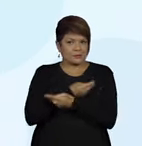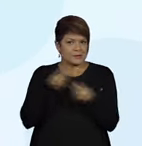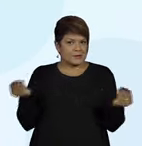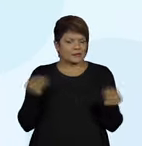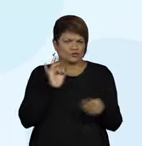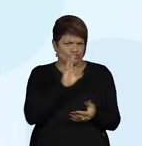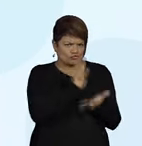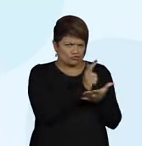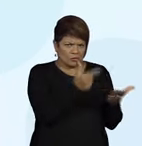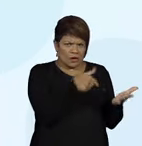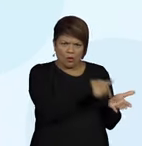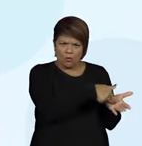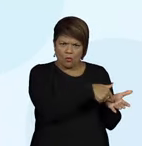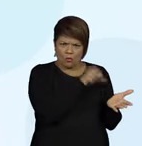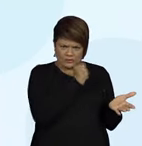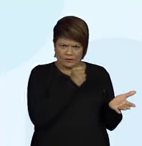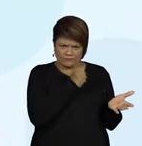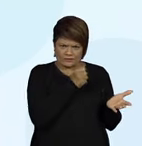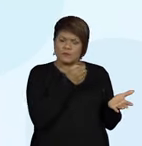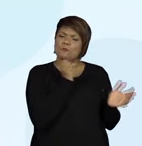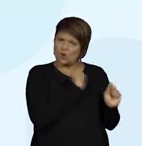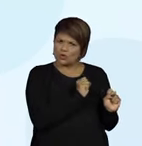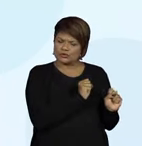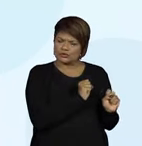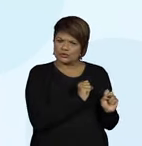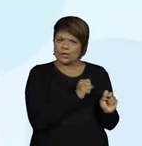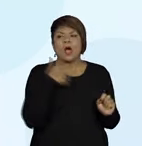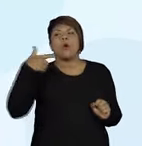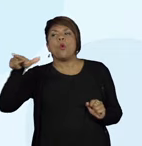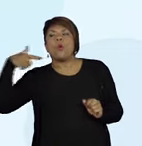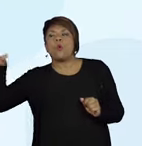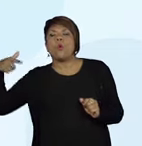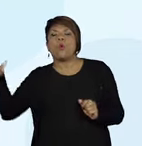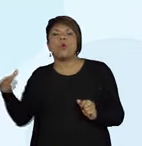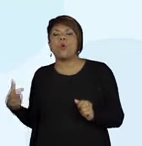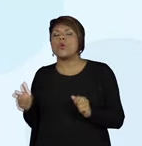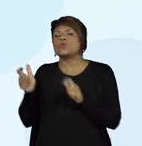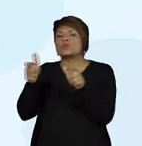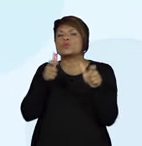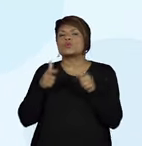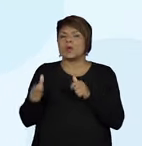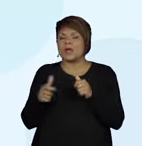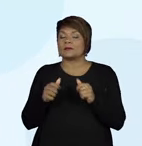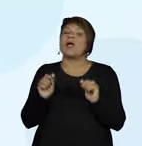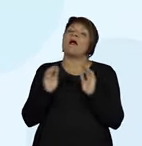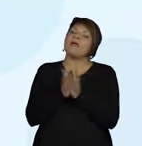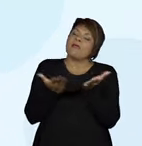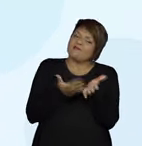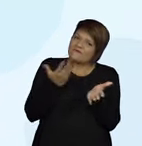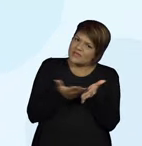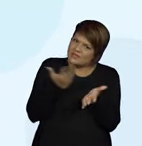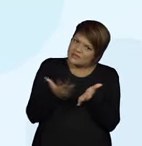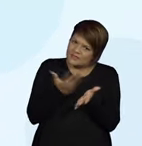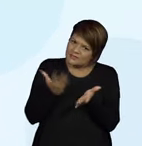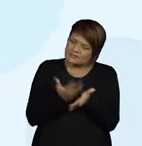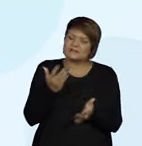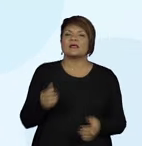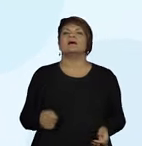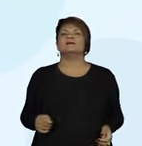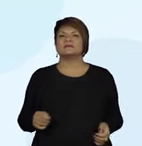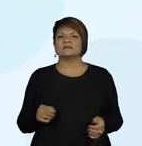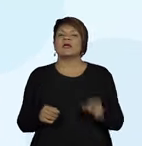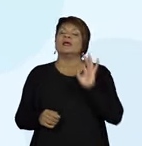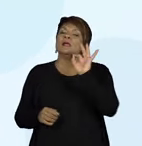do jornal? Onde nós podemos publicar entrevistas? Em revistas. Isso, então